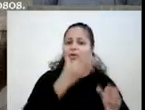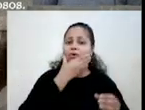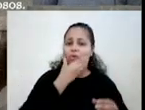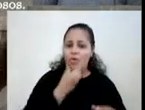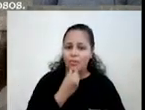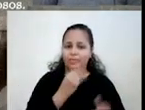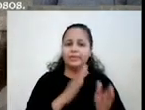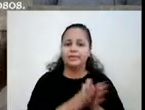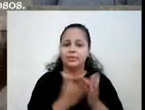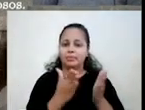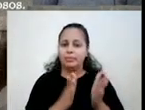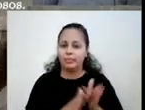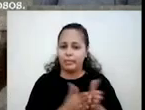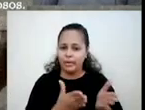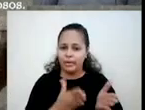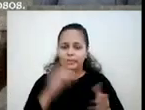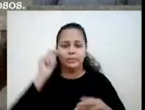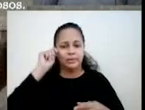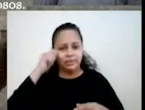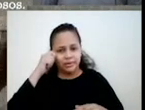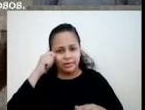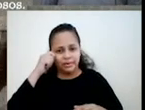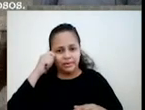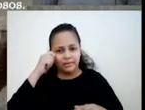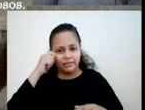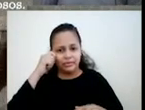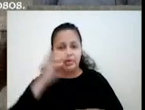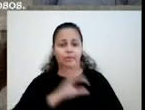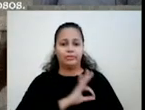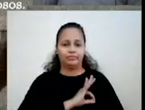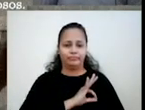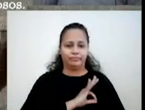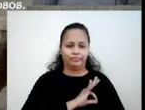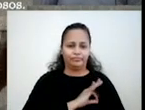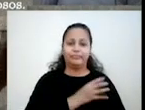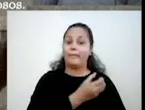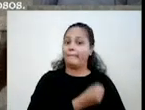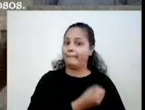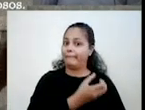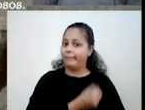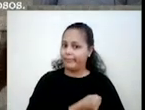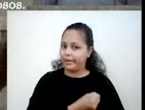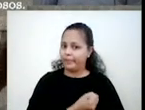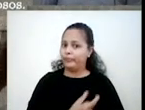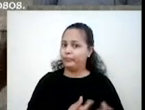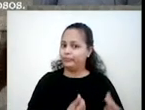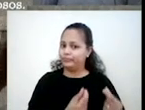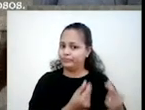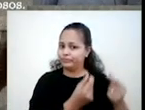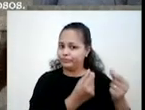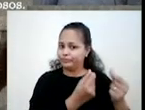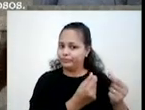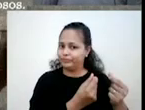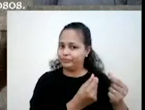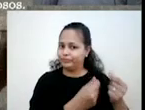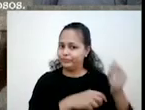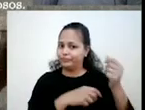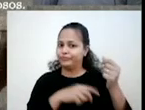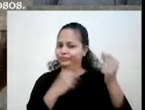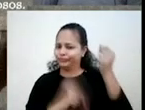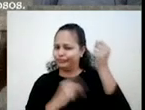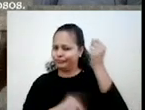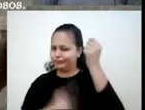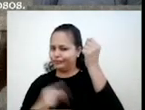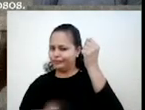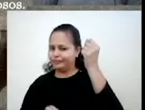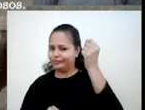homens pobres e negros. Os oficiais, em sua maioria, brancos, vindos de família rica, puniam esses marinheiros